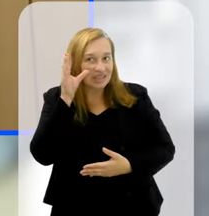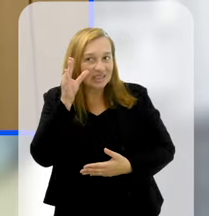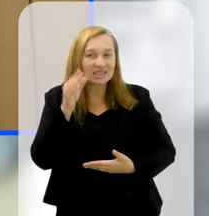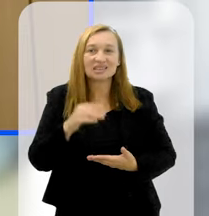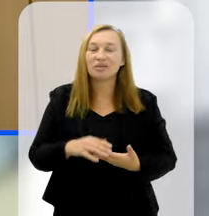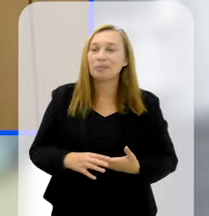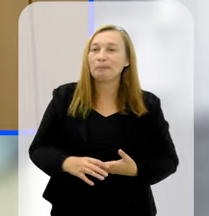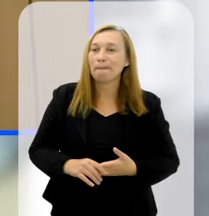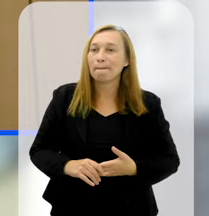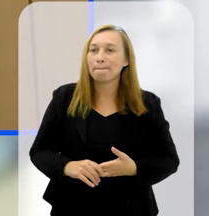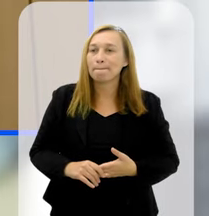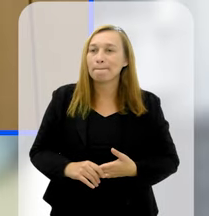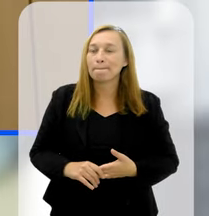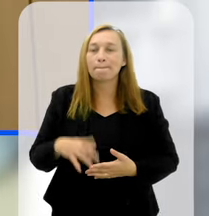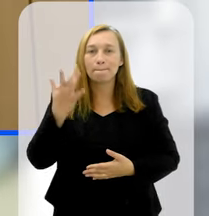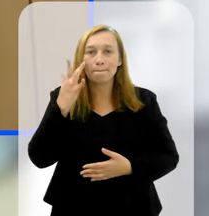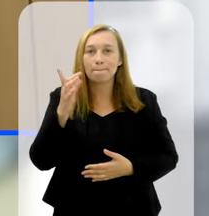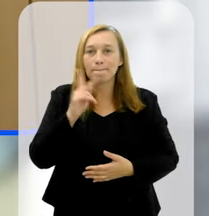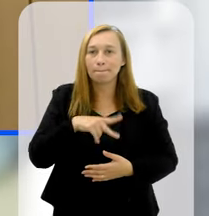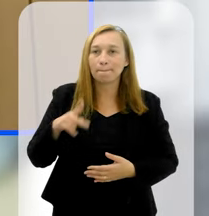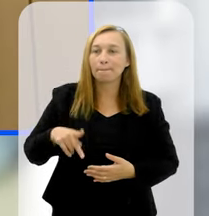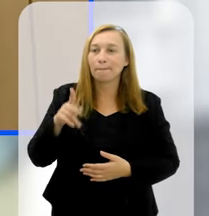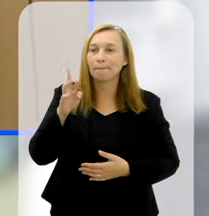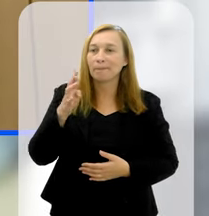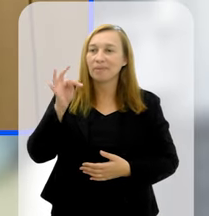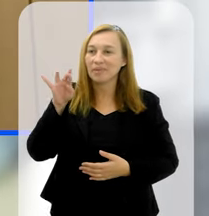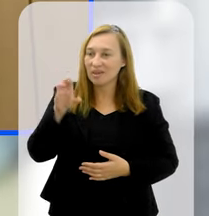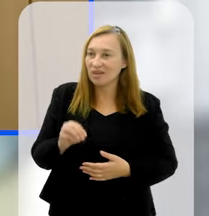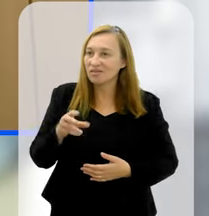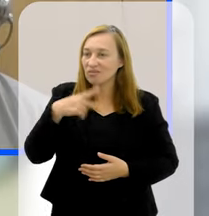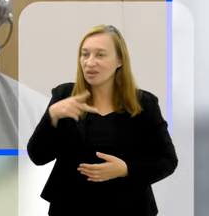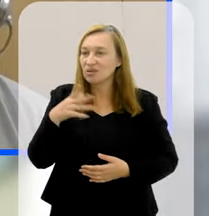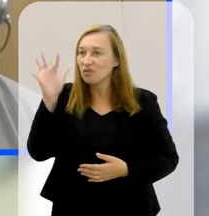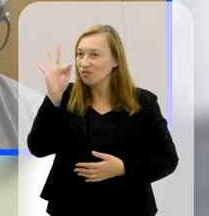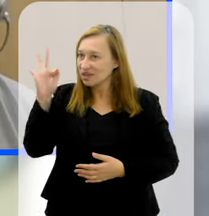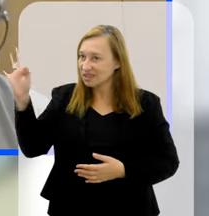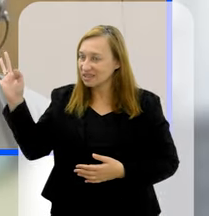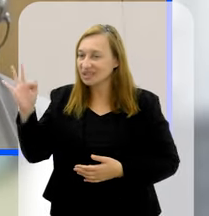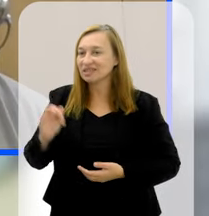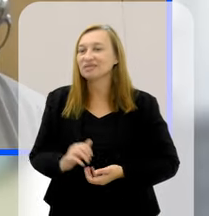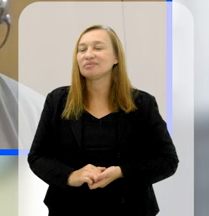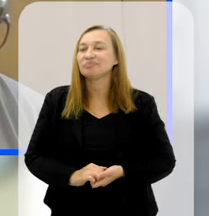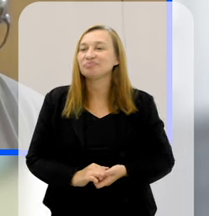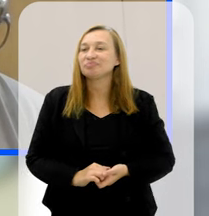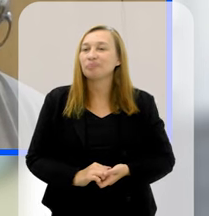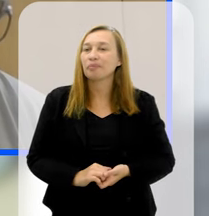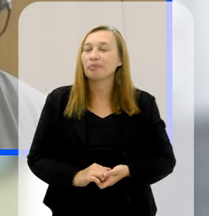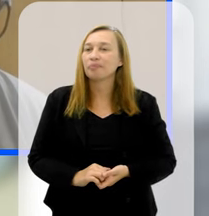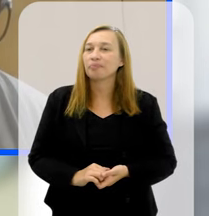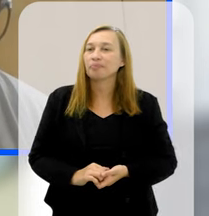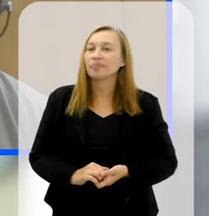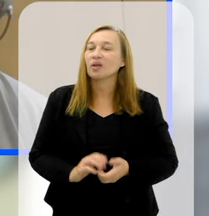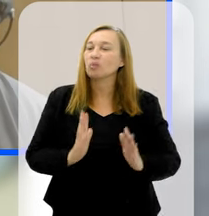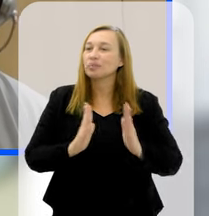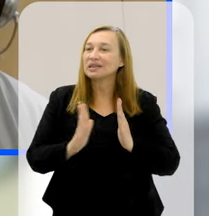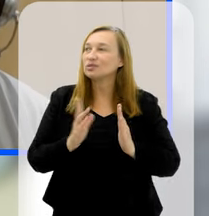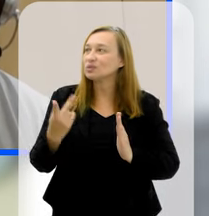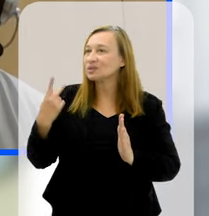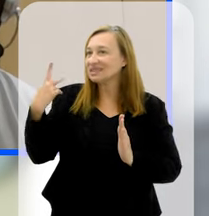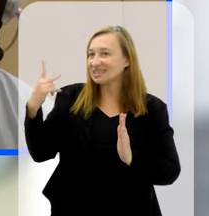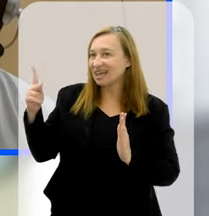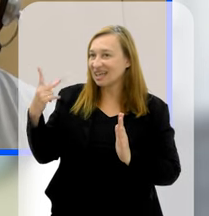é interessante, acho que foi o professor Renato que falou sobre o francês, na